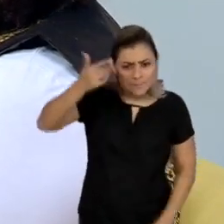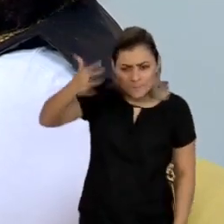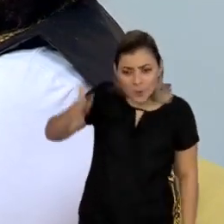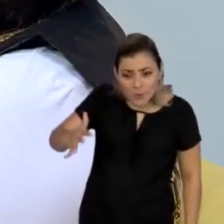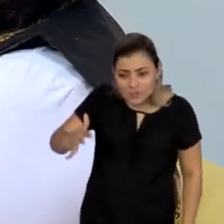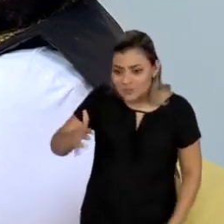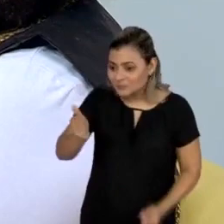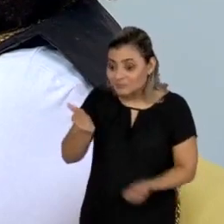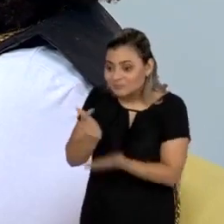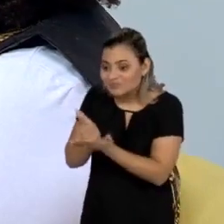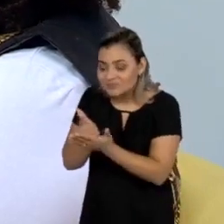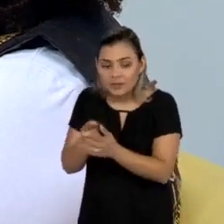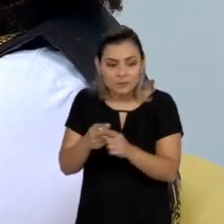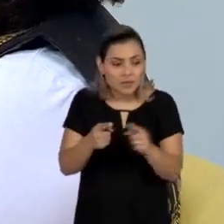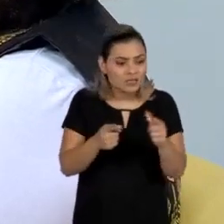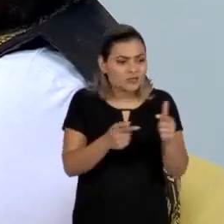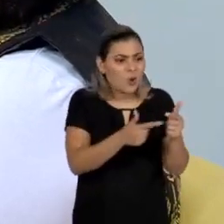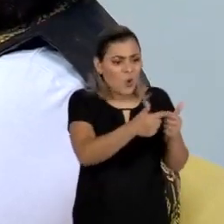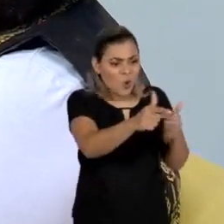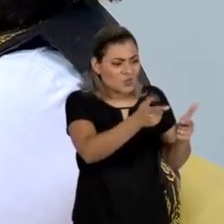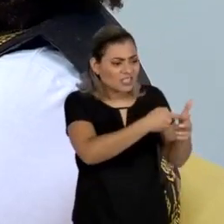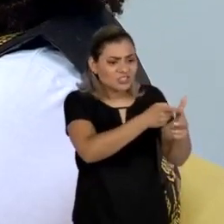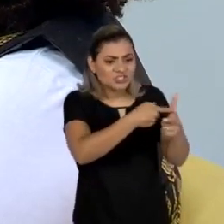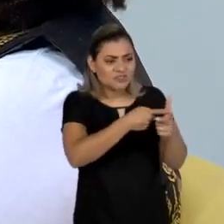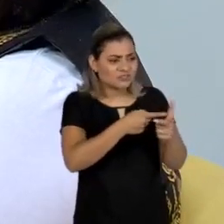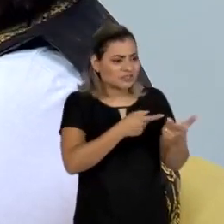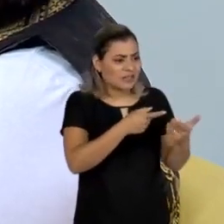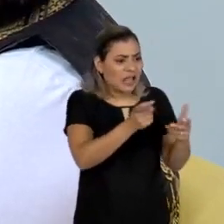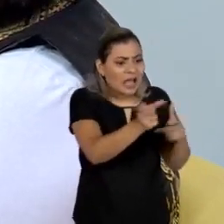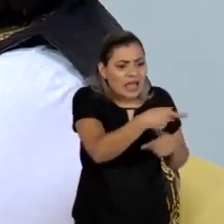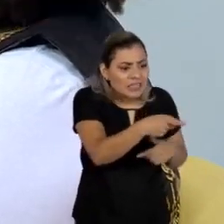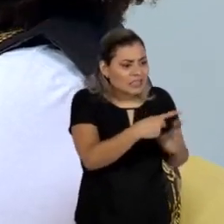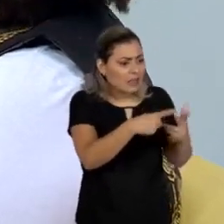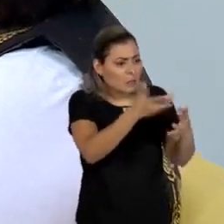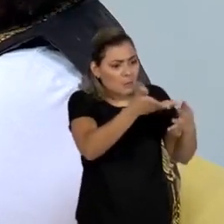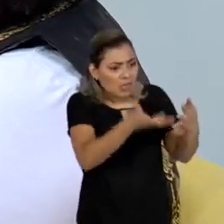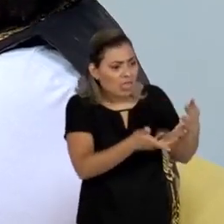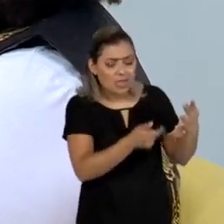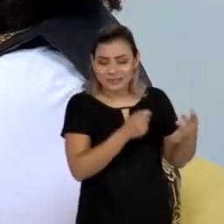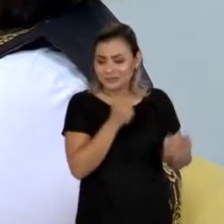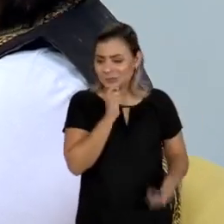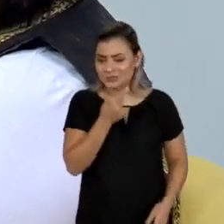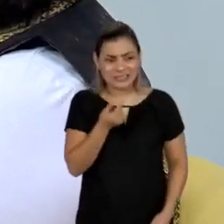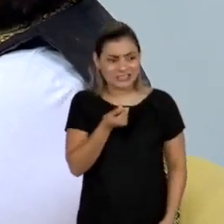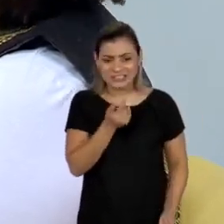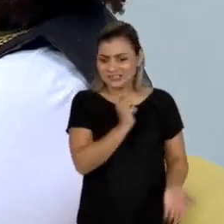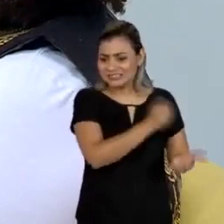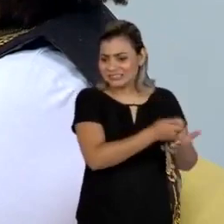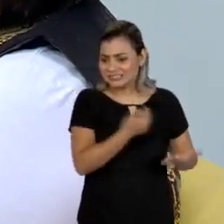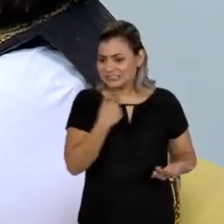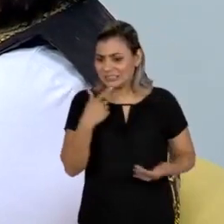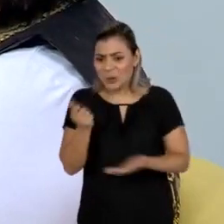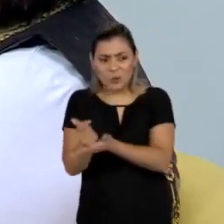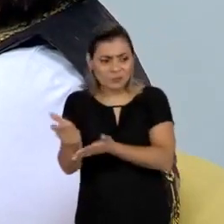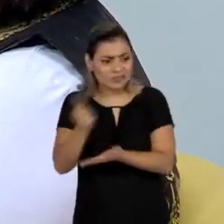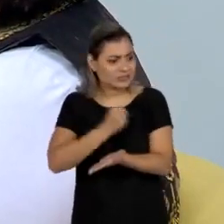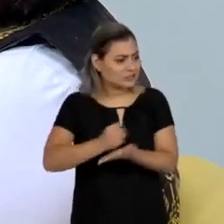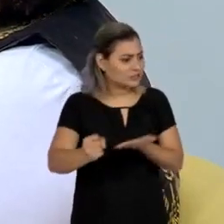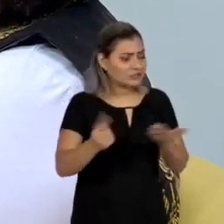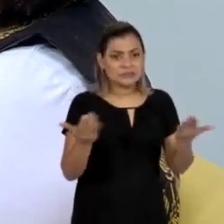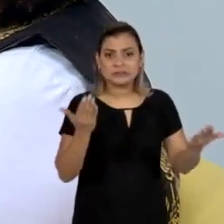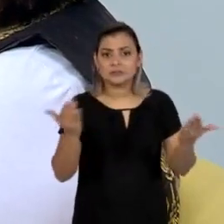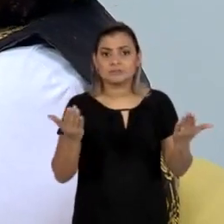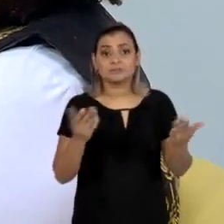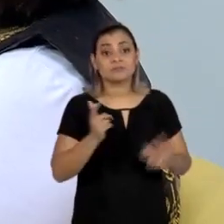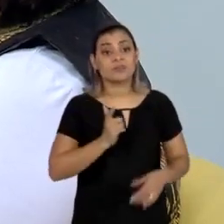não ter depois como arcar com a conta do cartão de crédito, né? Com a boleto do cartão de crédito, ou do cheque especial, que